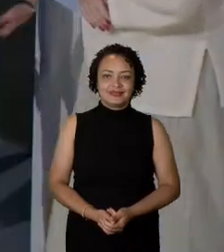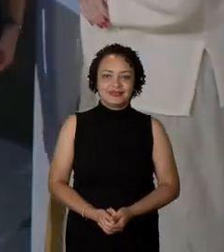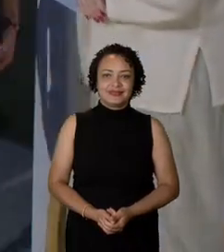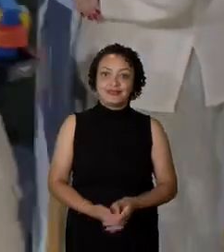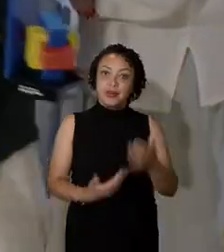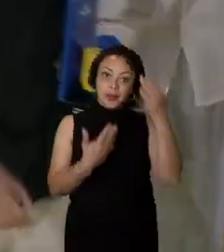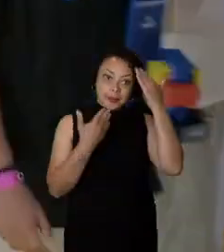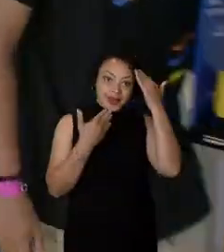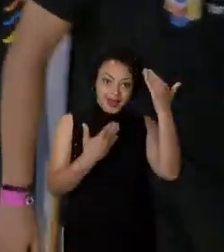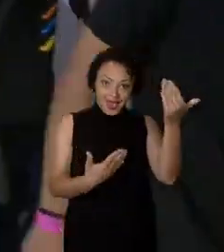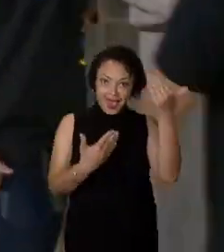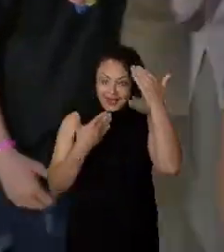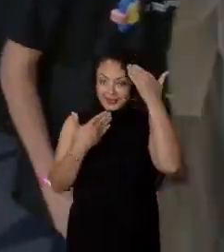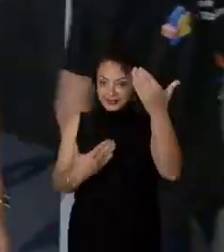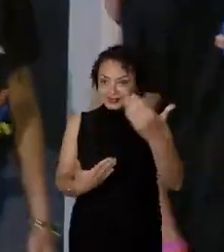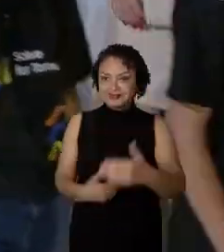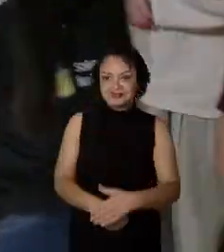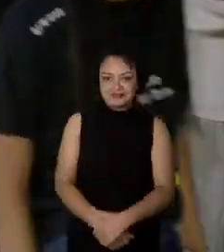Obrigado.